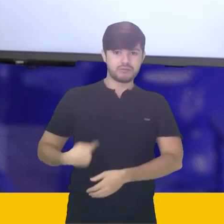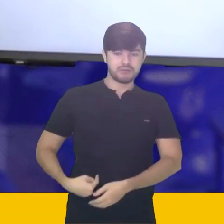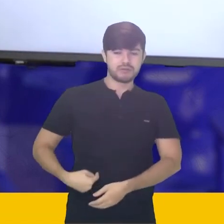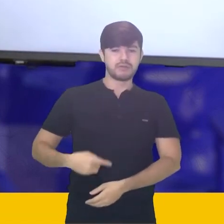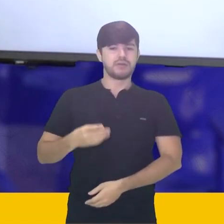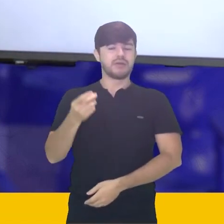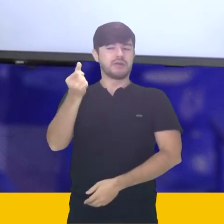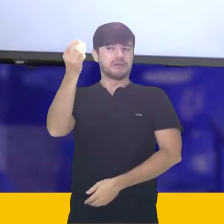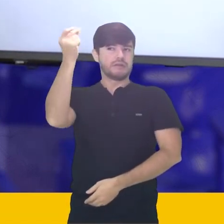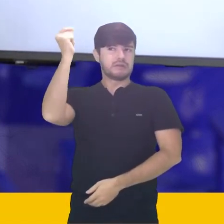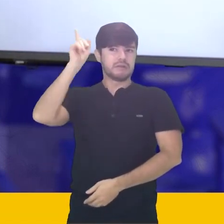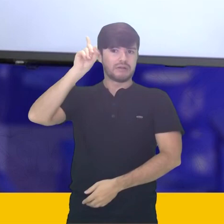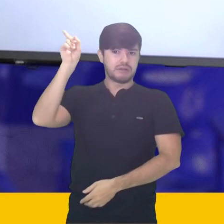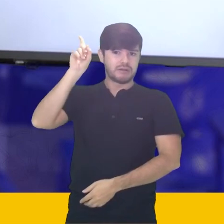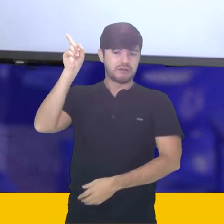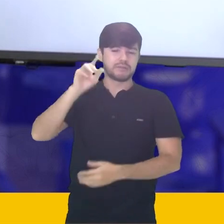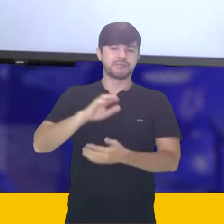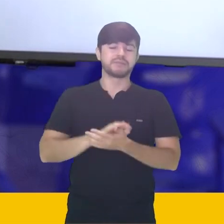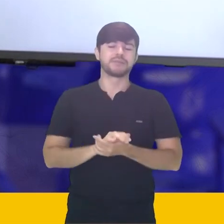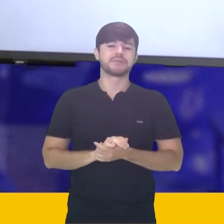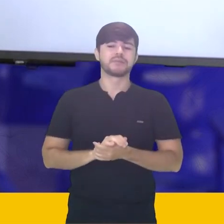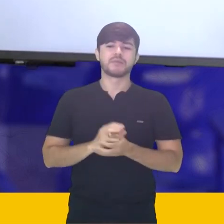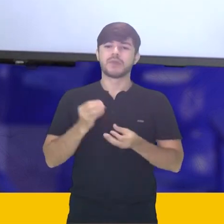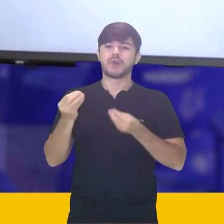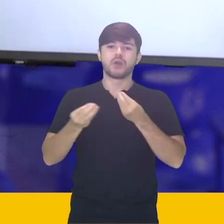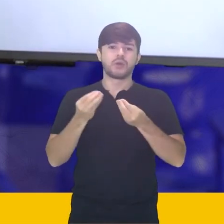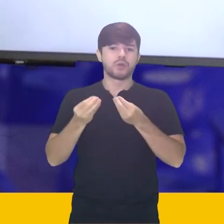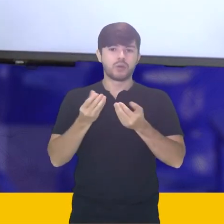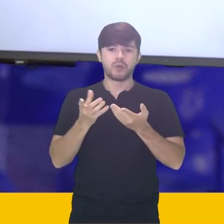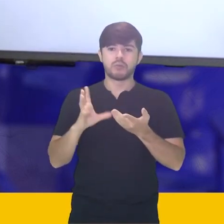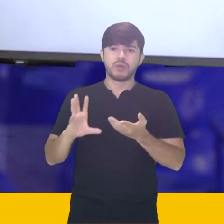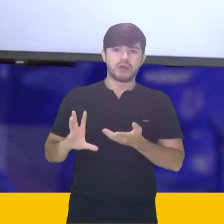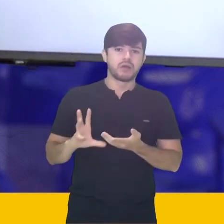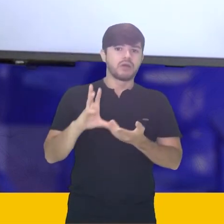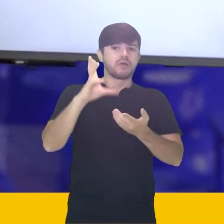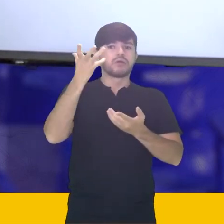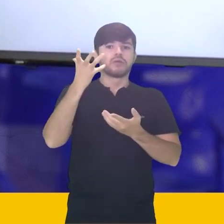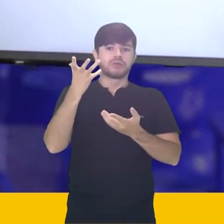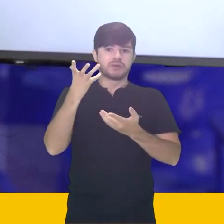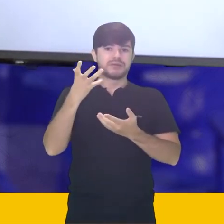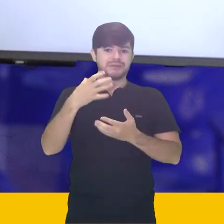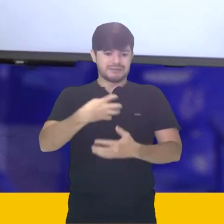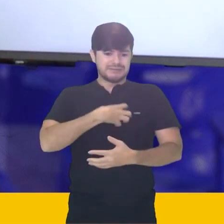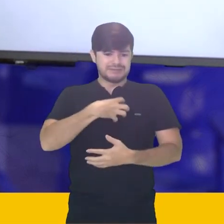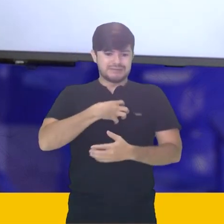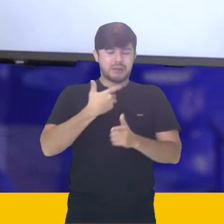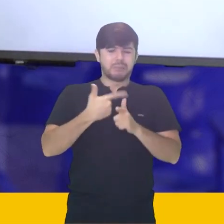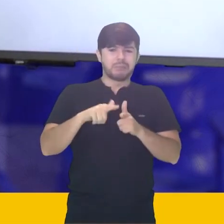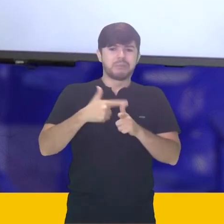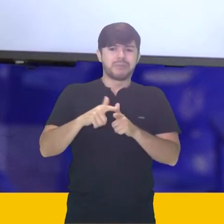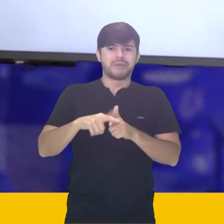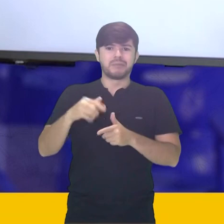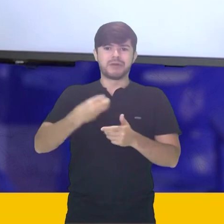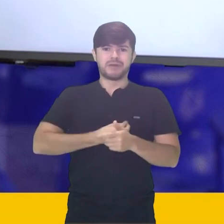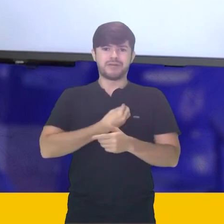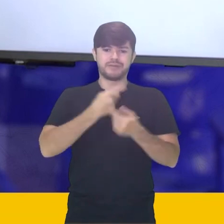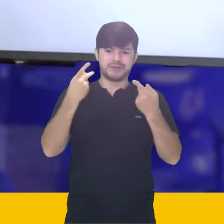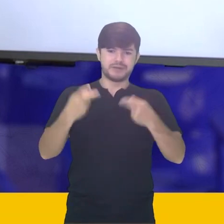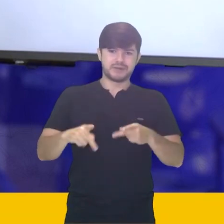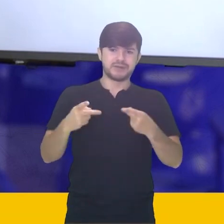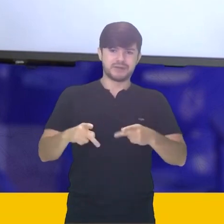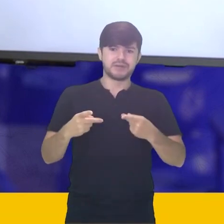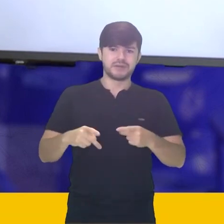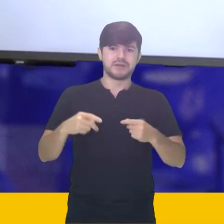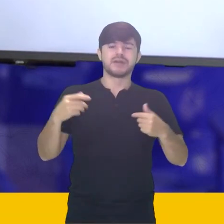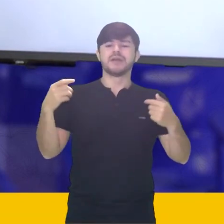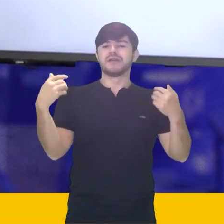mil quilômetros de Caruaru pôde afetar tanto as nossas vidas, né? Nosso modo de vida aqui no nosso território, na